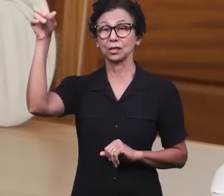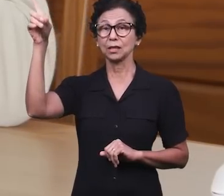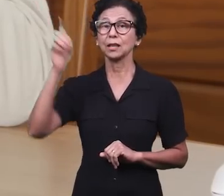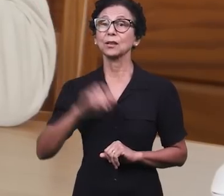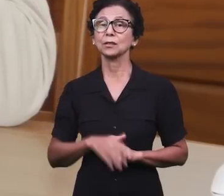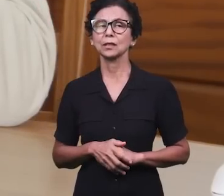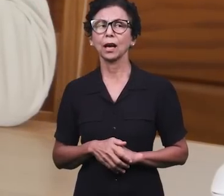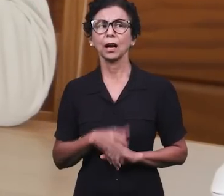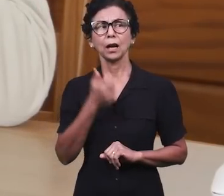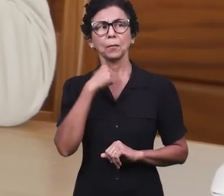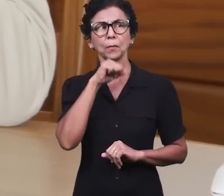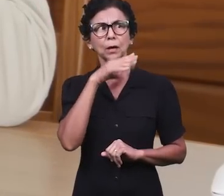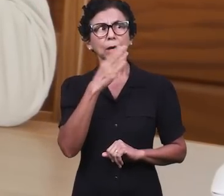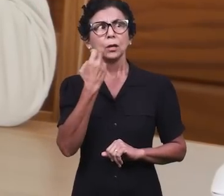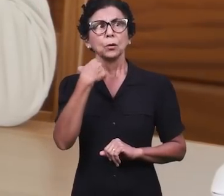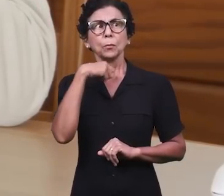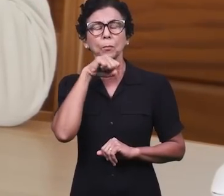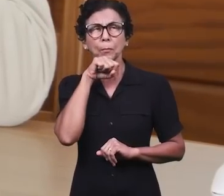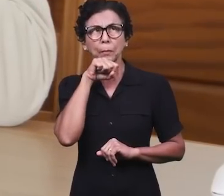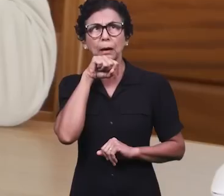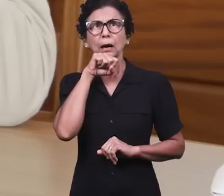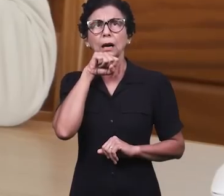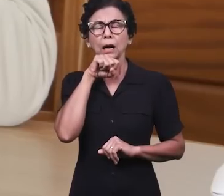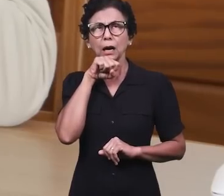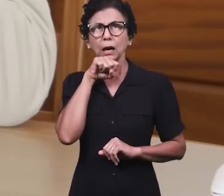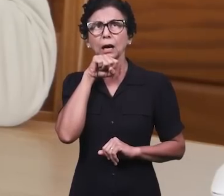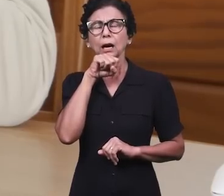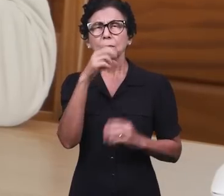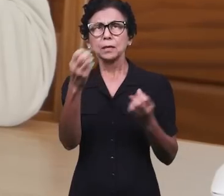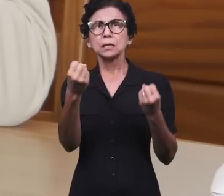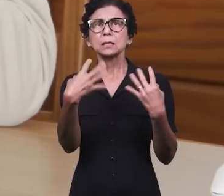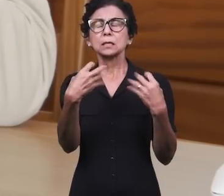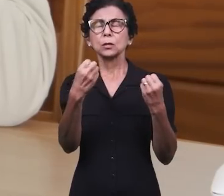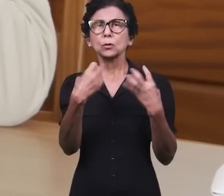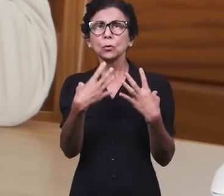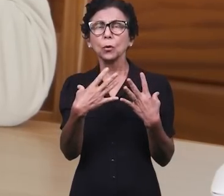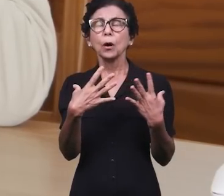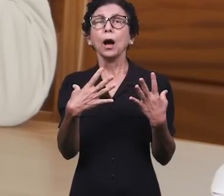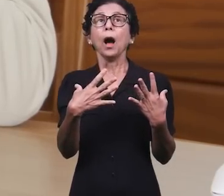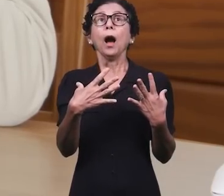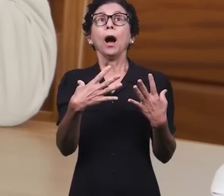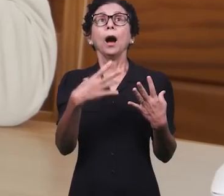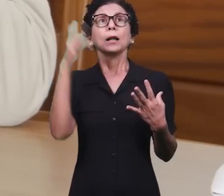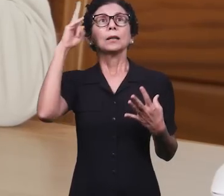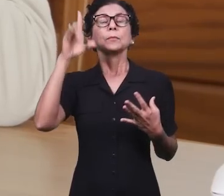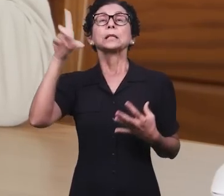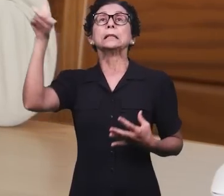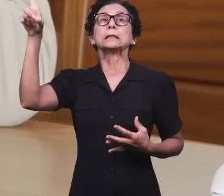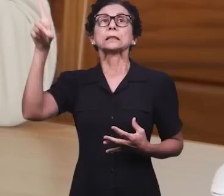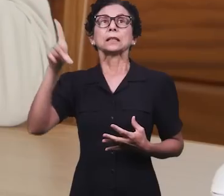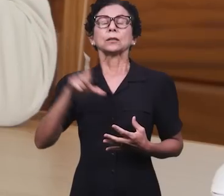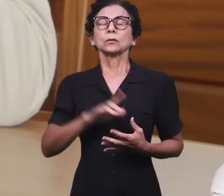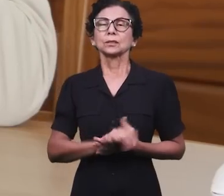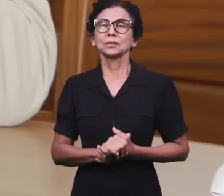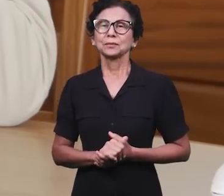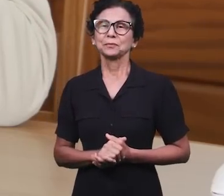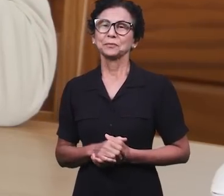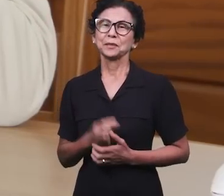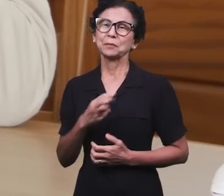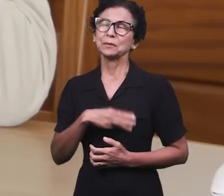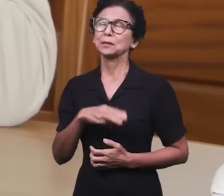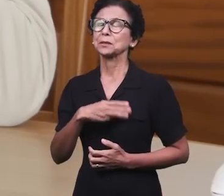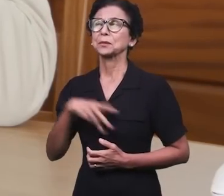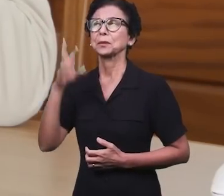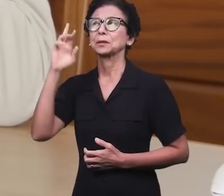dele. Os seus pais dele ensinaram, parece que ele não aprendeu nada, né? Mas na hora da dificuldade ele lembrou do Deus dos pais dele, orou a Deus,